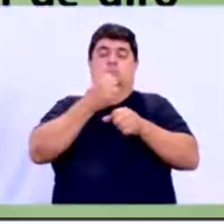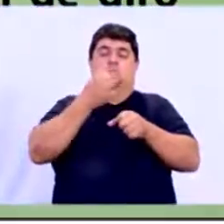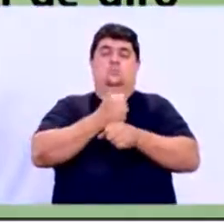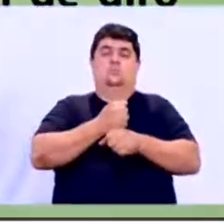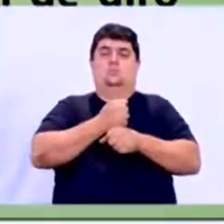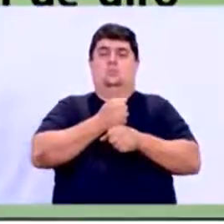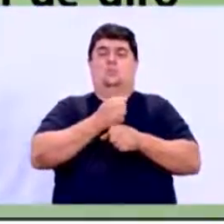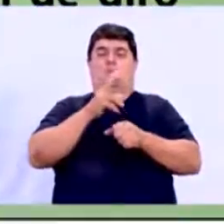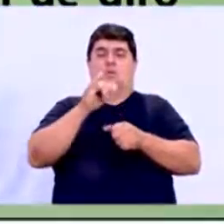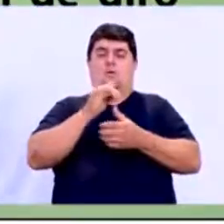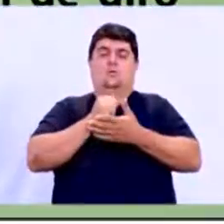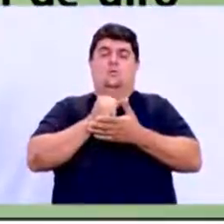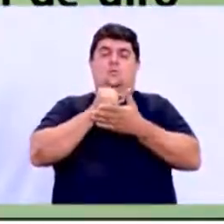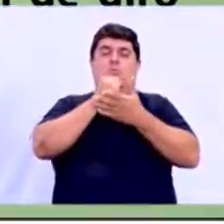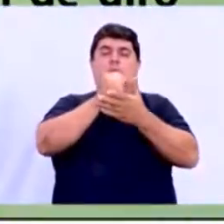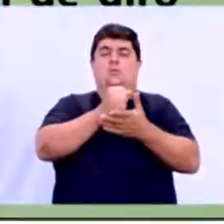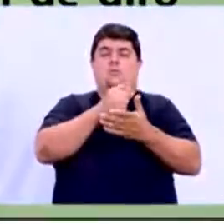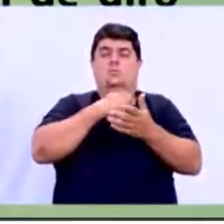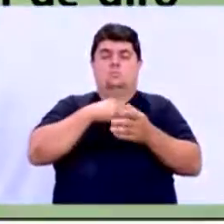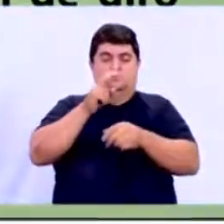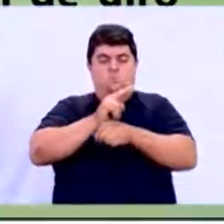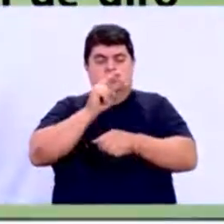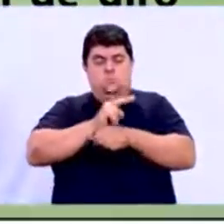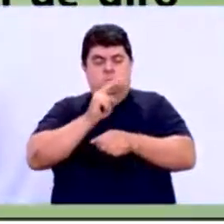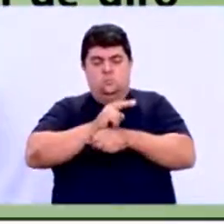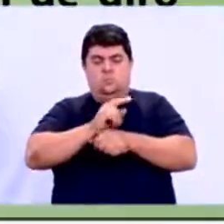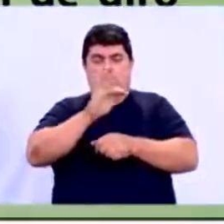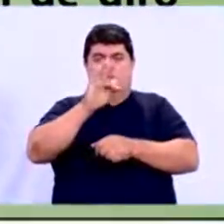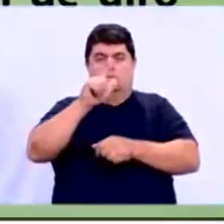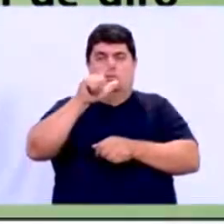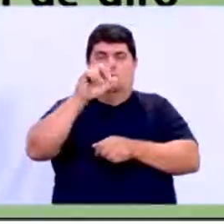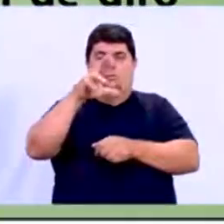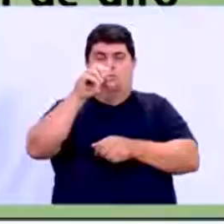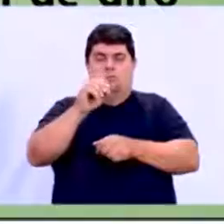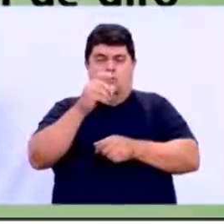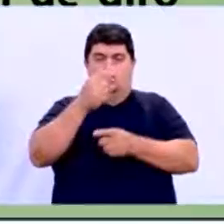vai ajudar, vai contribuir no controle do fluxo de caixa,